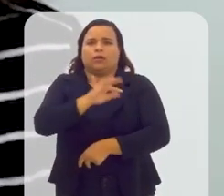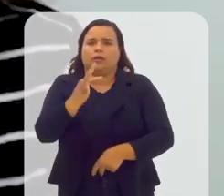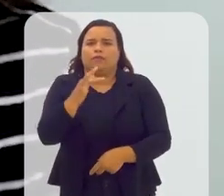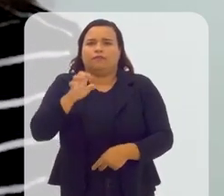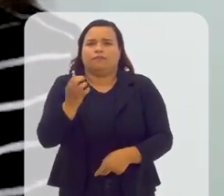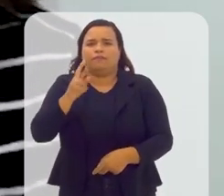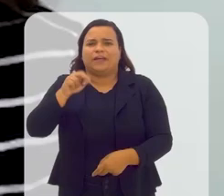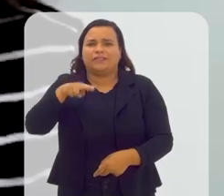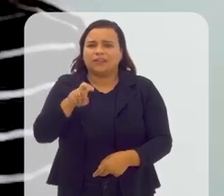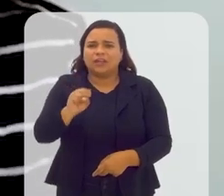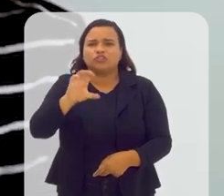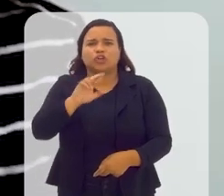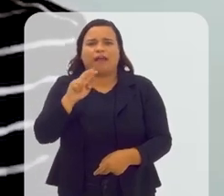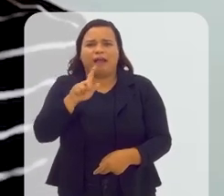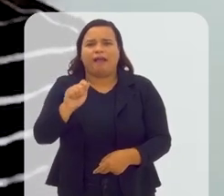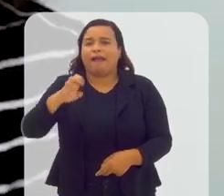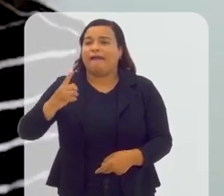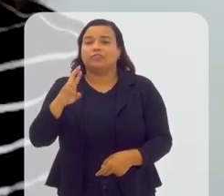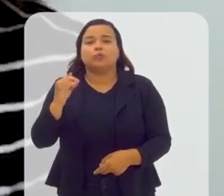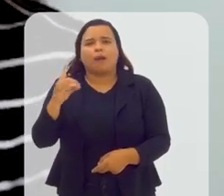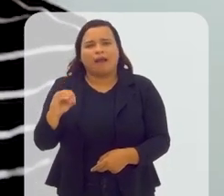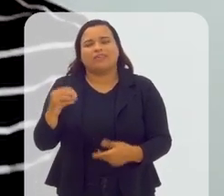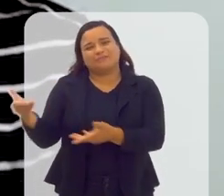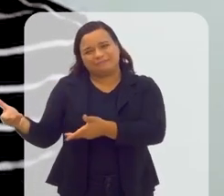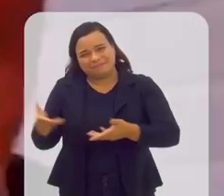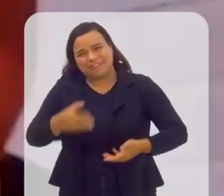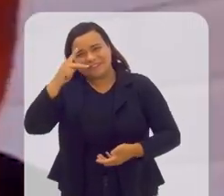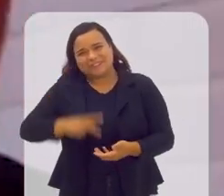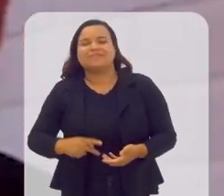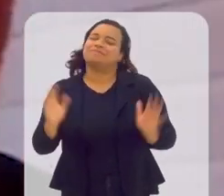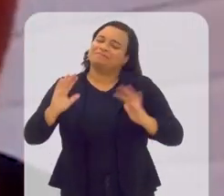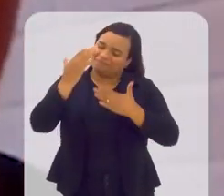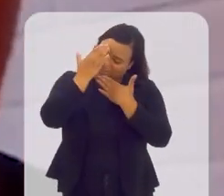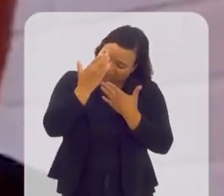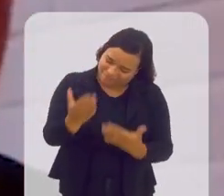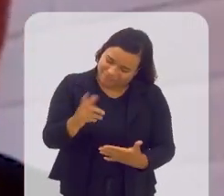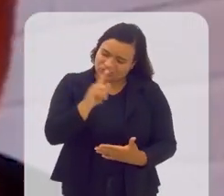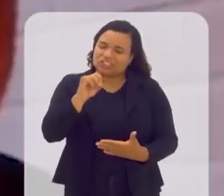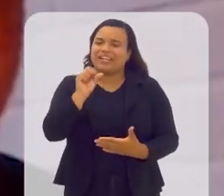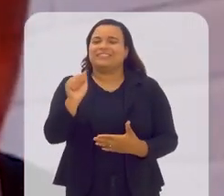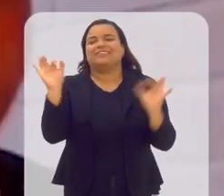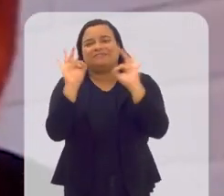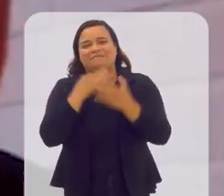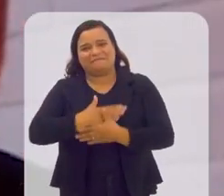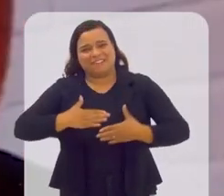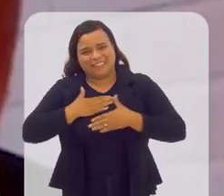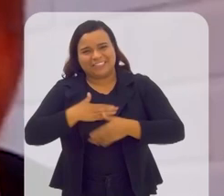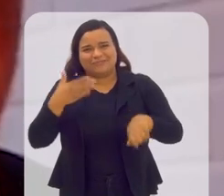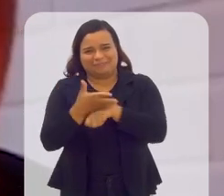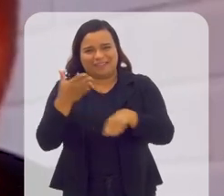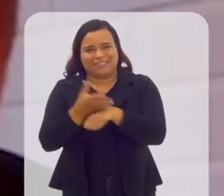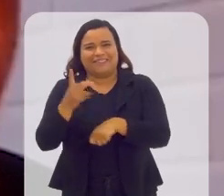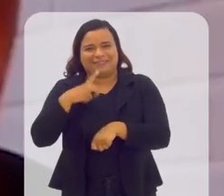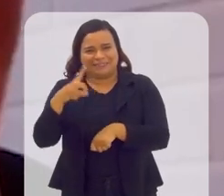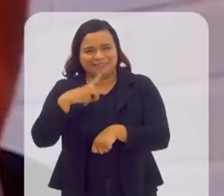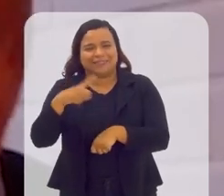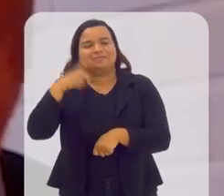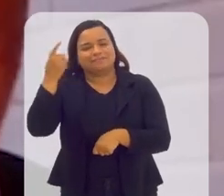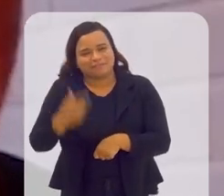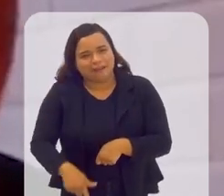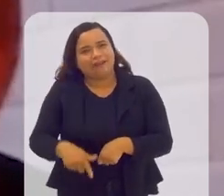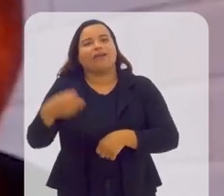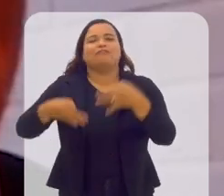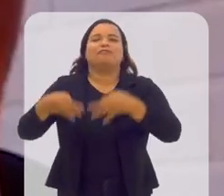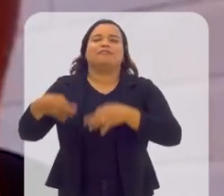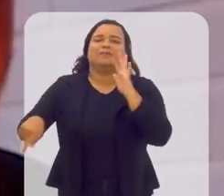Fetranscarga, Eduardo Rebuzzi. Olá, seja muito bem-vindo, presidente. Obrigado, Geisa. Para mim é uma honra, muito feliz de estar participando aqui mais uma vez do nosso fórum